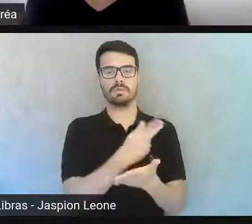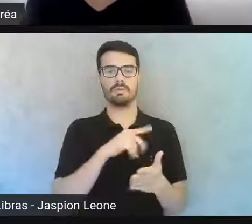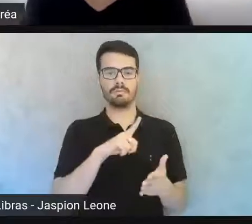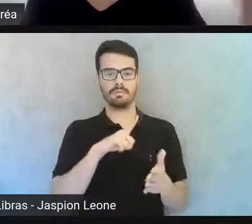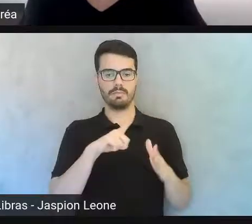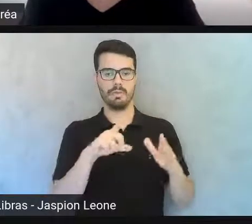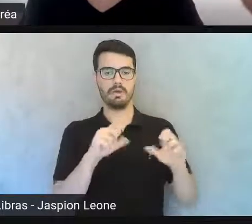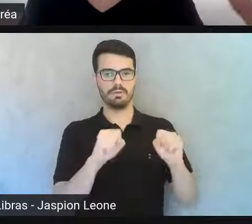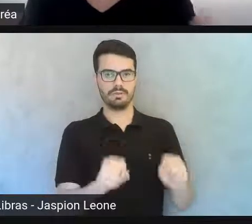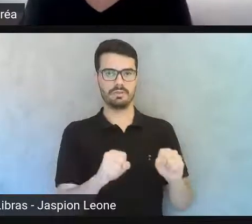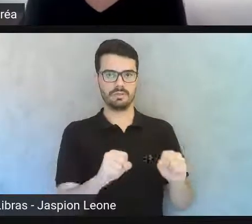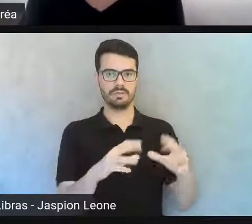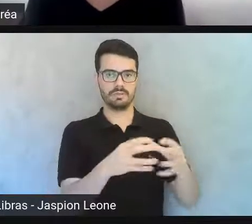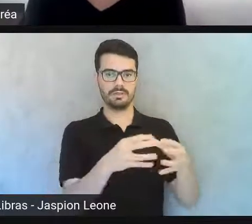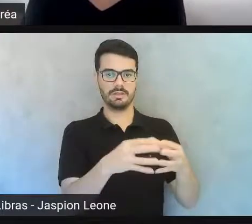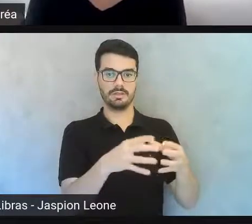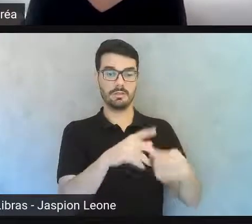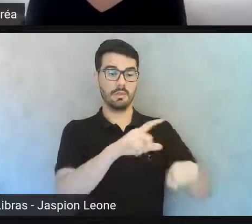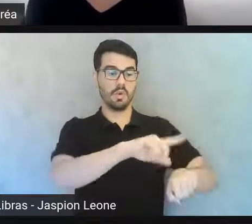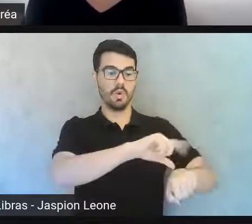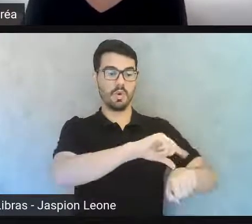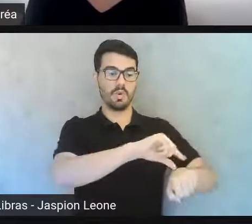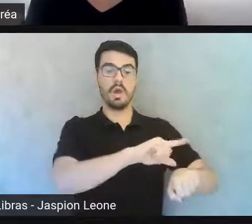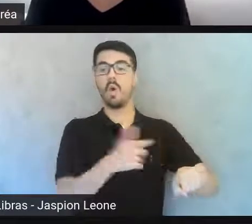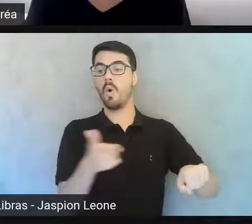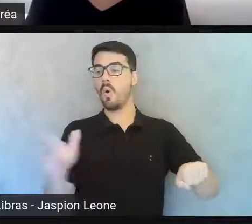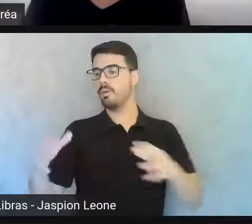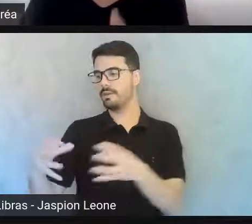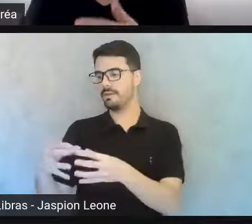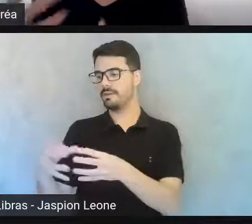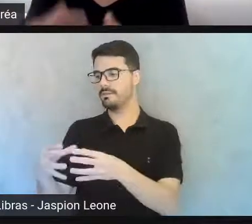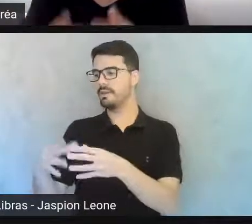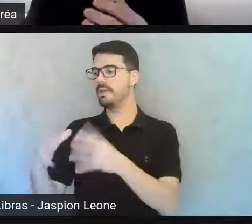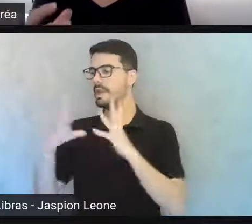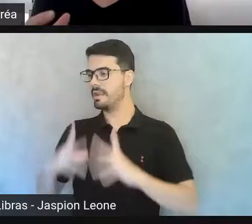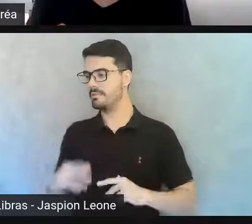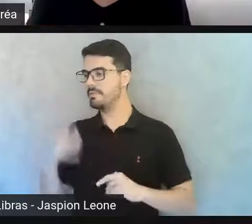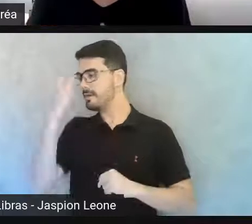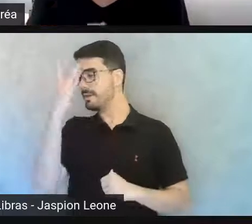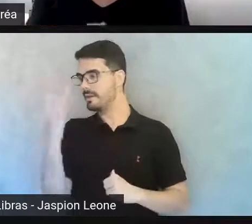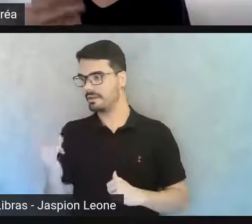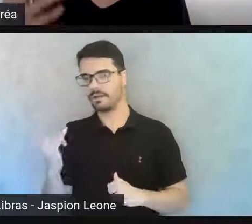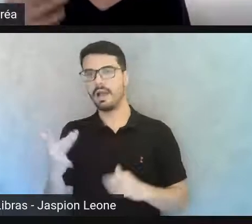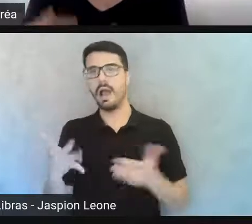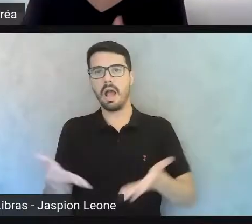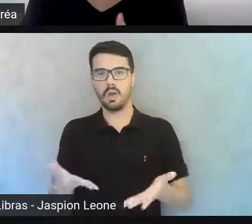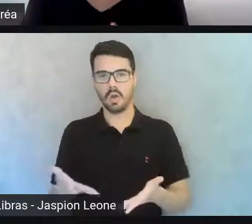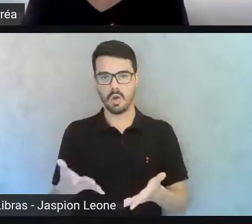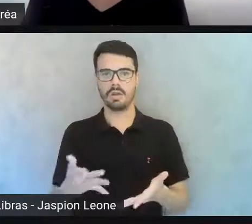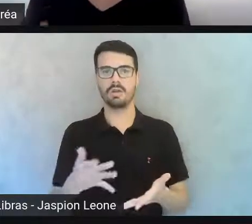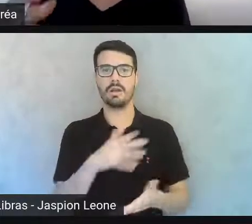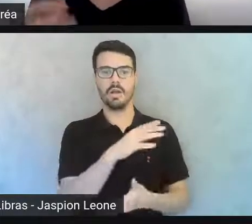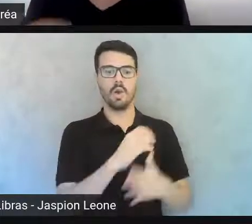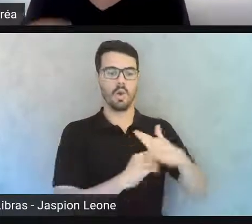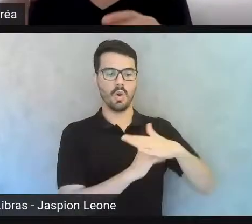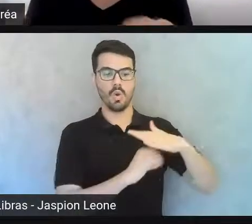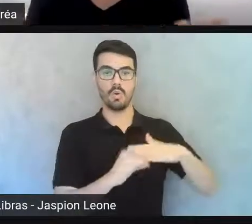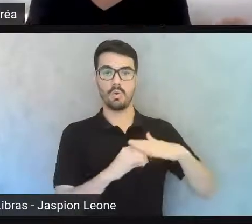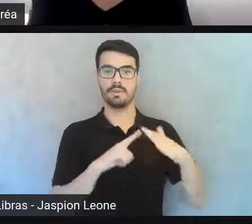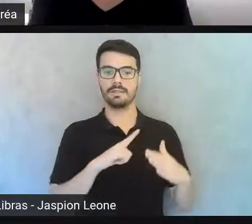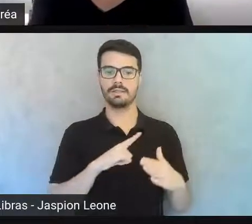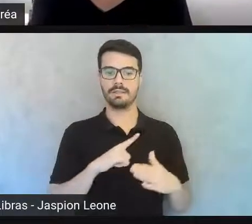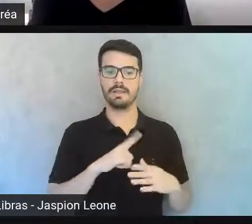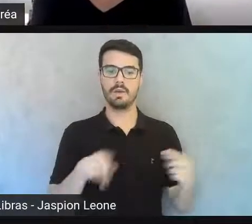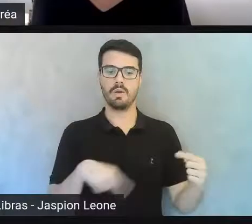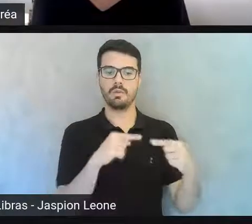uma hora, não ter pela manhã. Então, eu acho que agora vai começar o órgão a ter uma missão diferente do que manter o